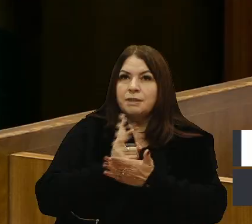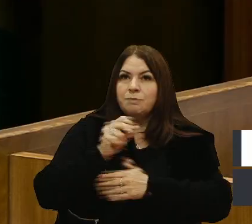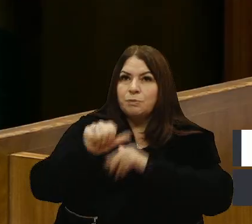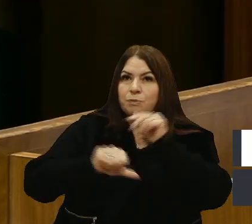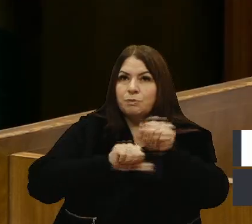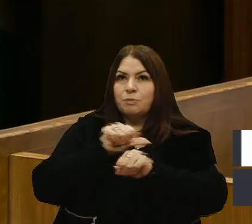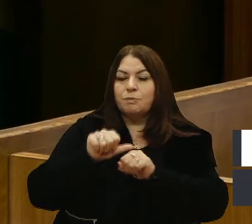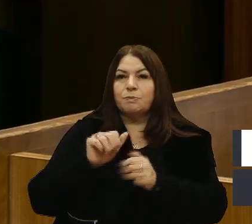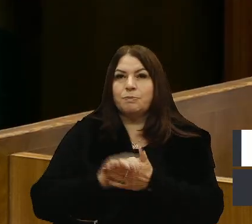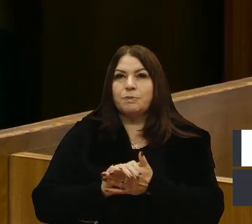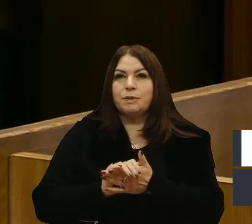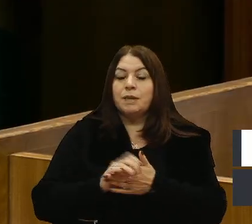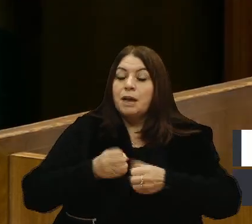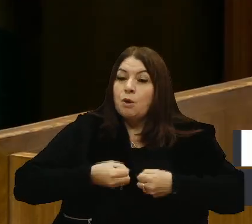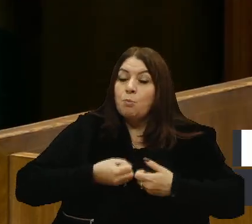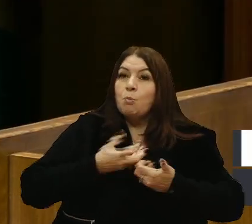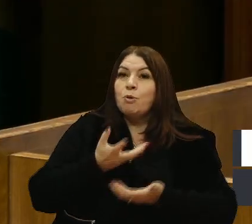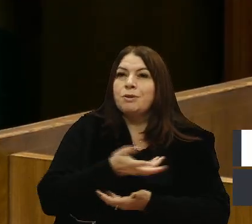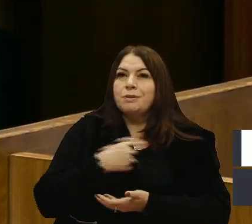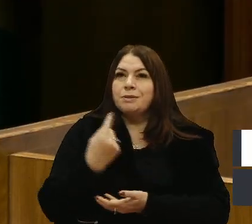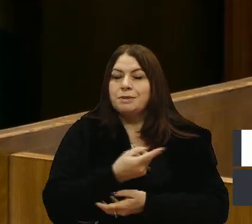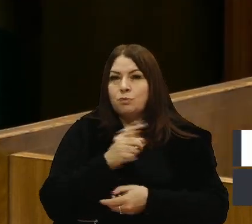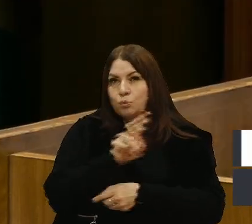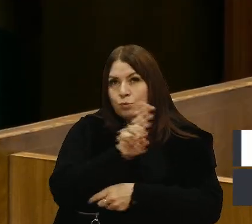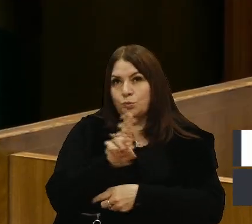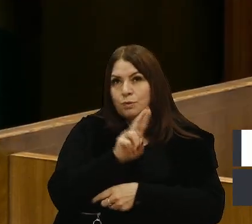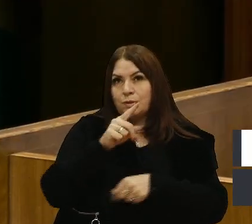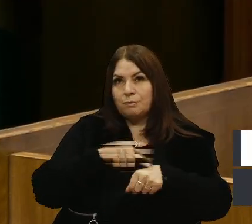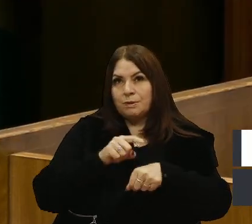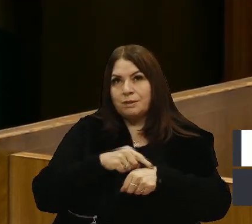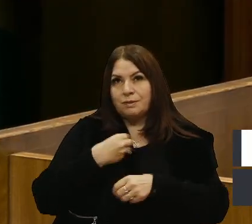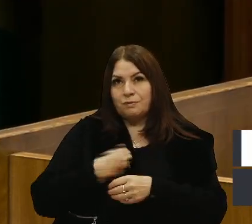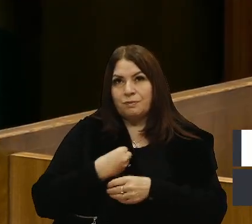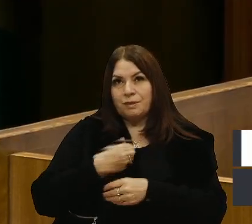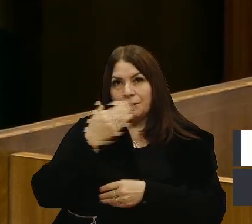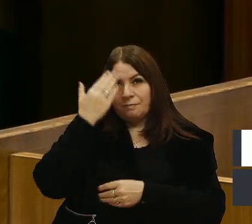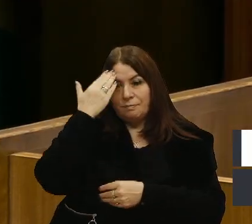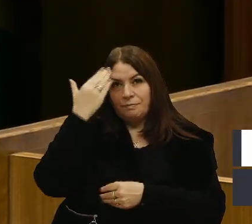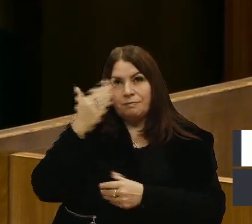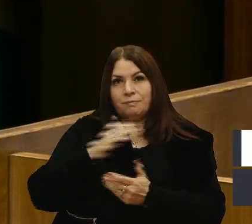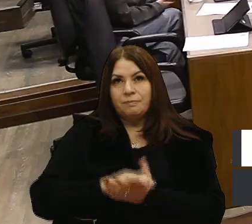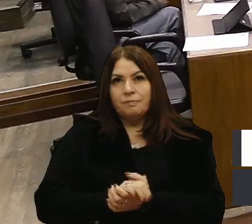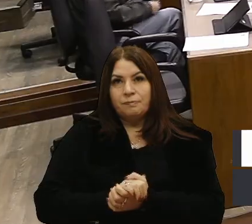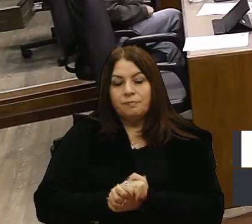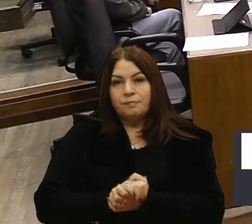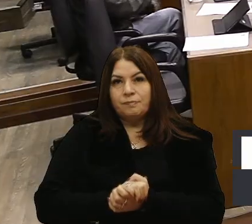transformação. A poesia que ocupa esse espaço é esse gesto vivo. Muito obrigada.